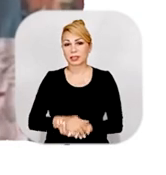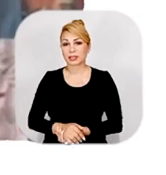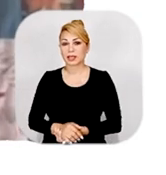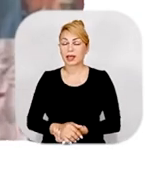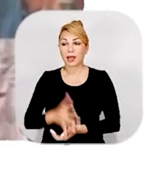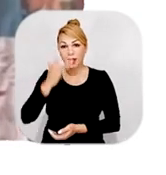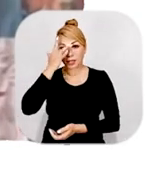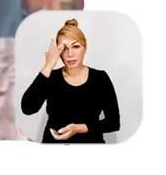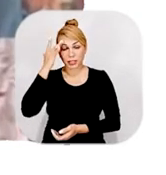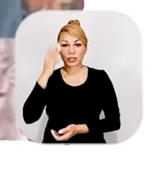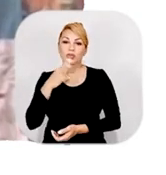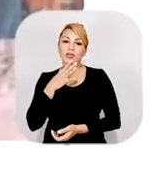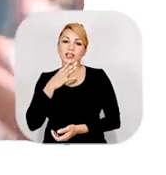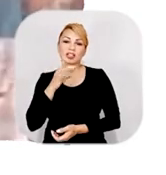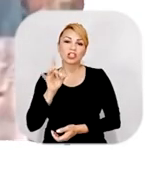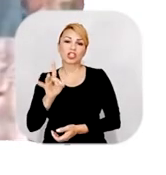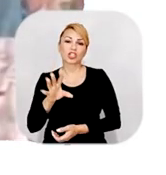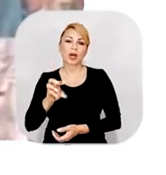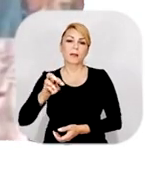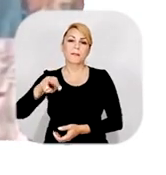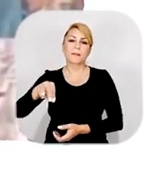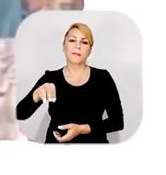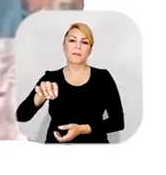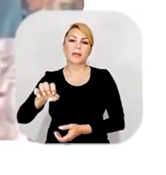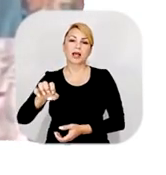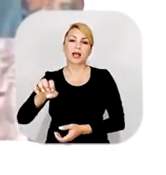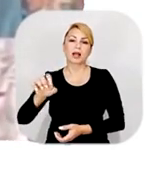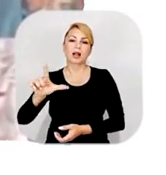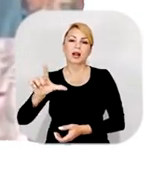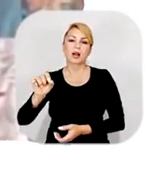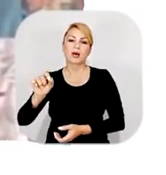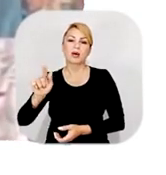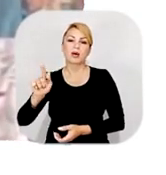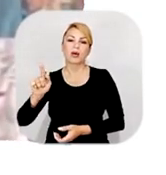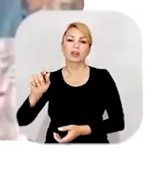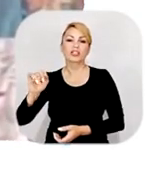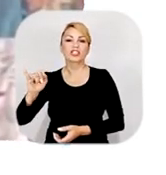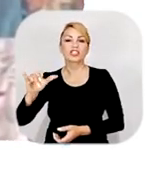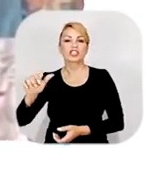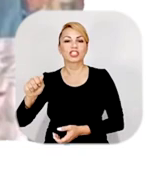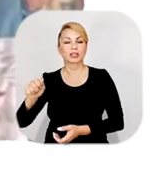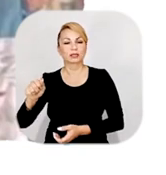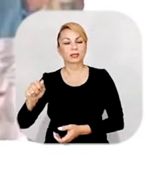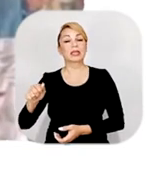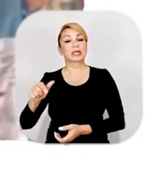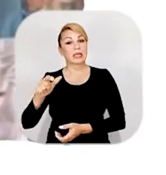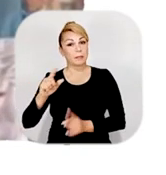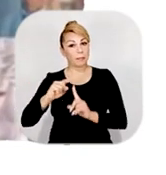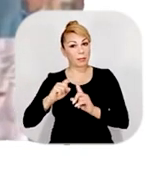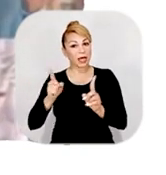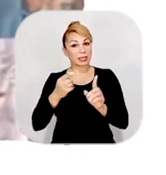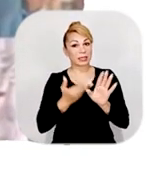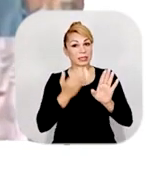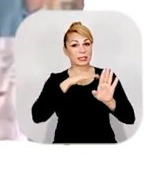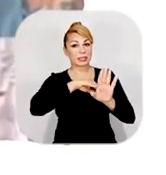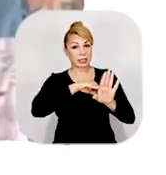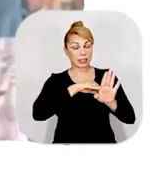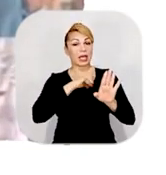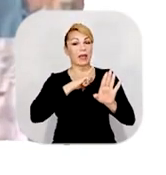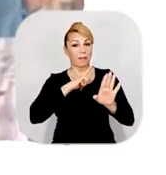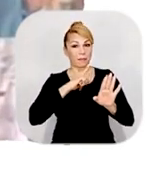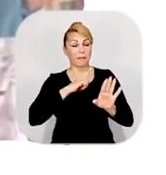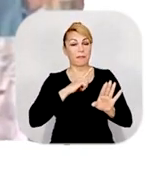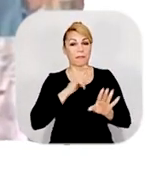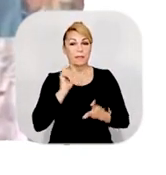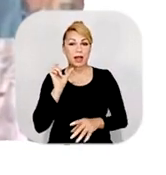só as melodias, mas tem palavras por trás disso, que não são cantadas. Isso são quase segredos, mas para